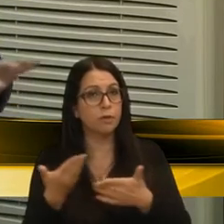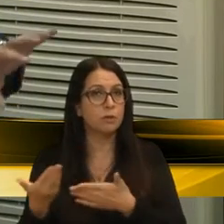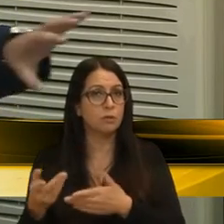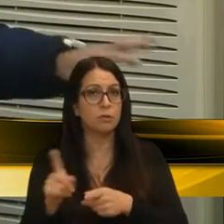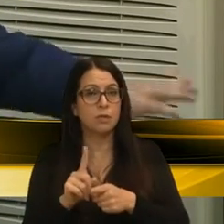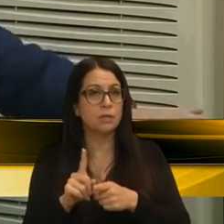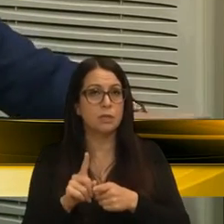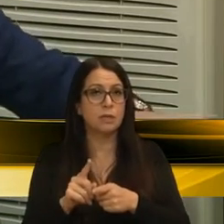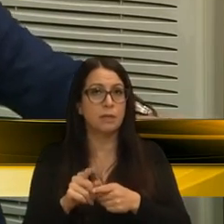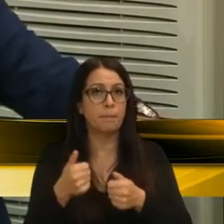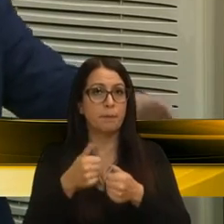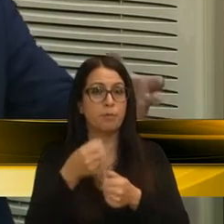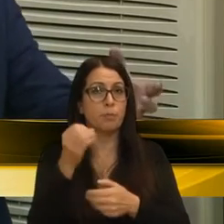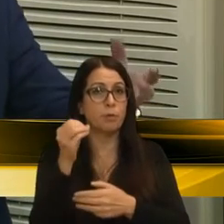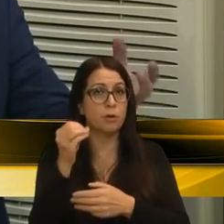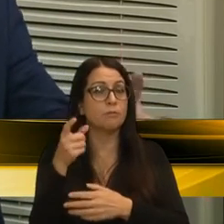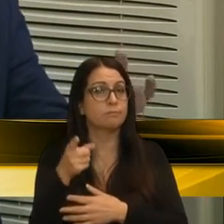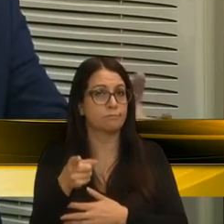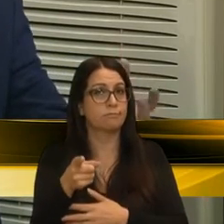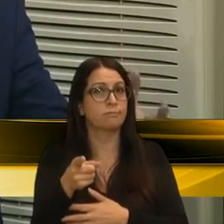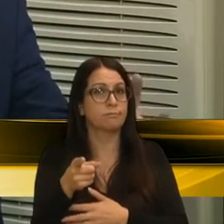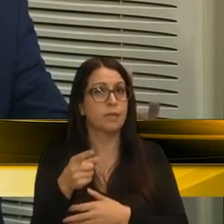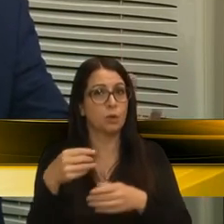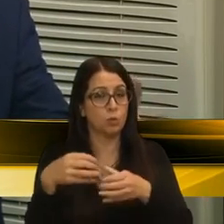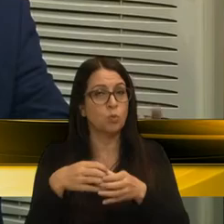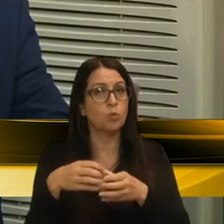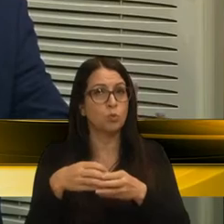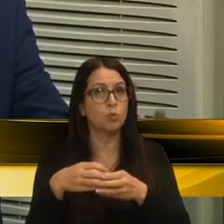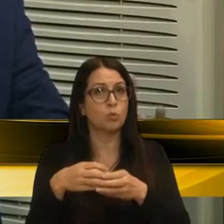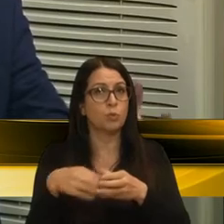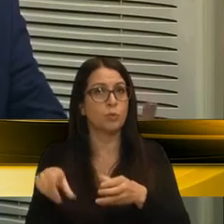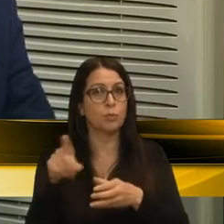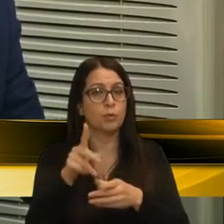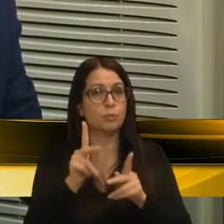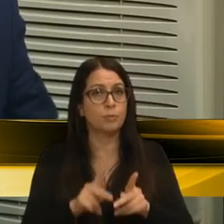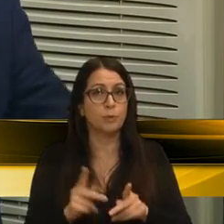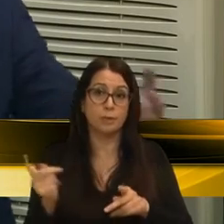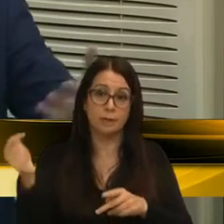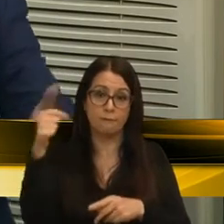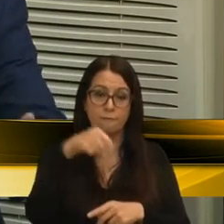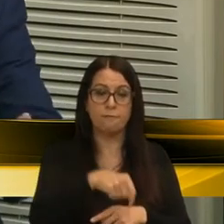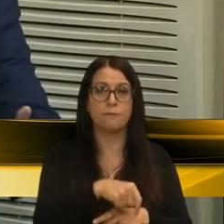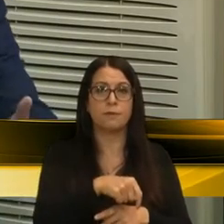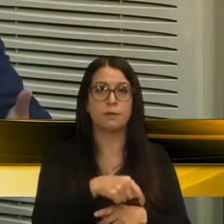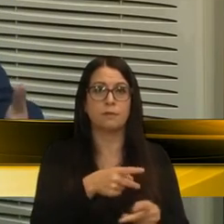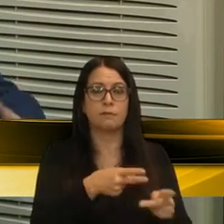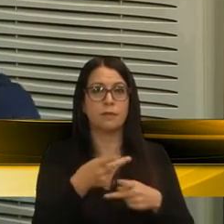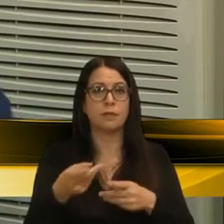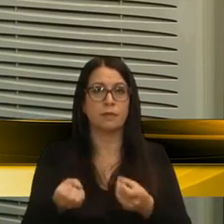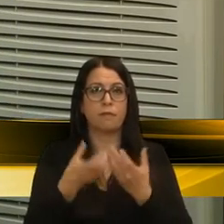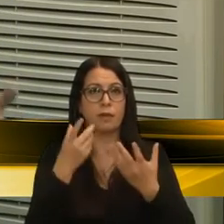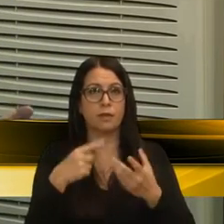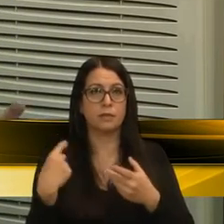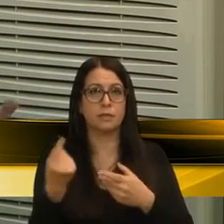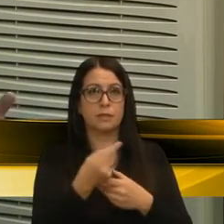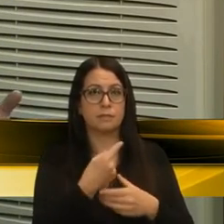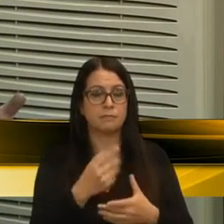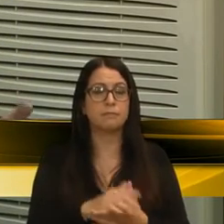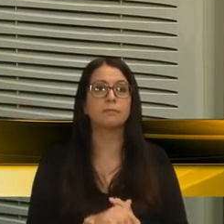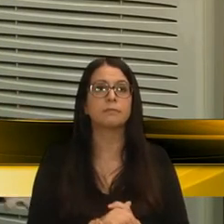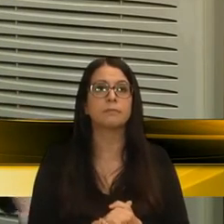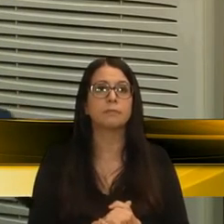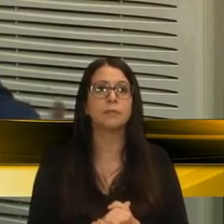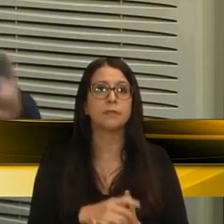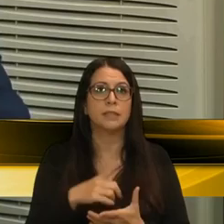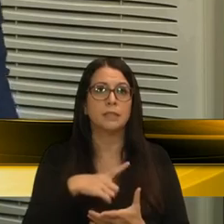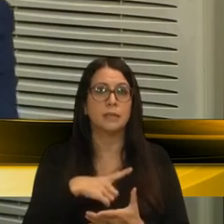nem os da grande porto alegre que era o grão era o grande grupo os grandes grupos de pessoas que vinham visitar a festa eram dessas duas regiões